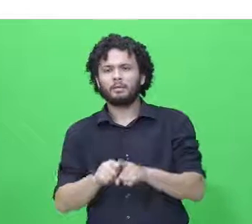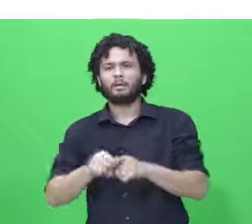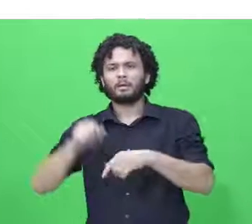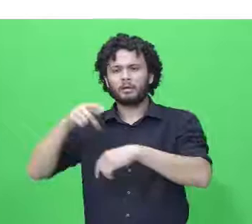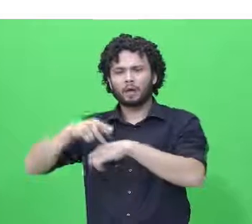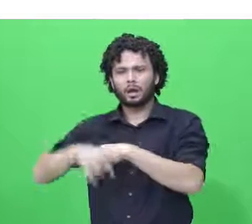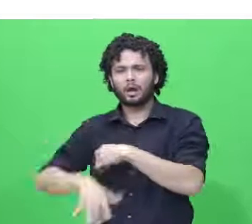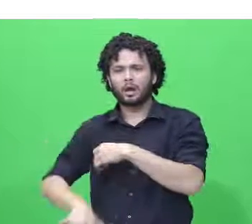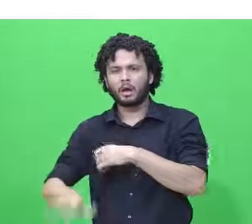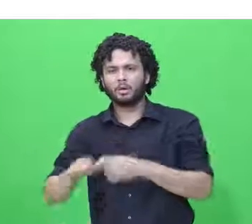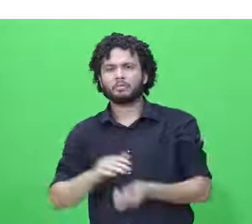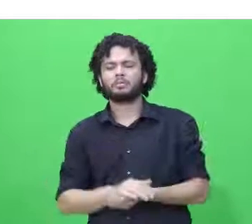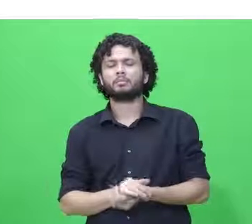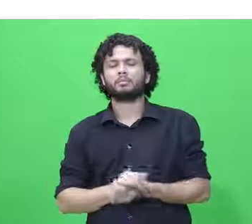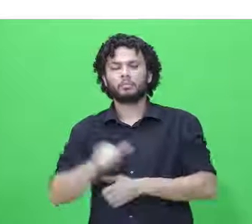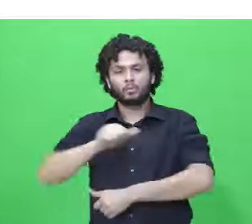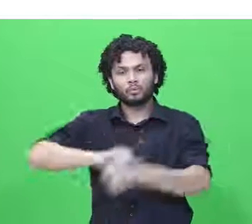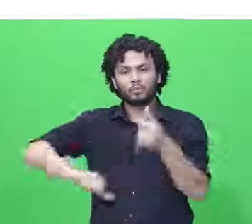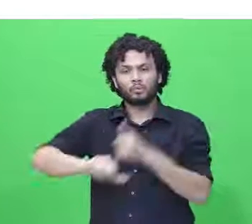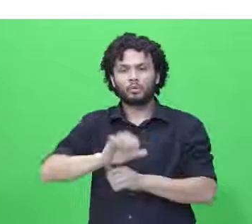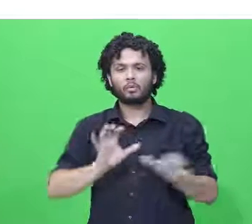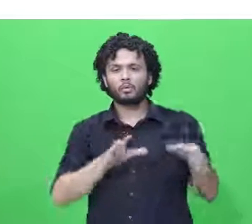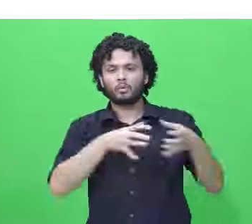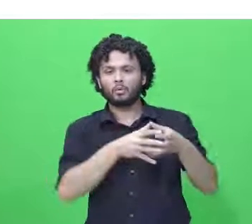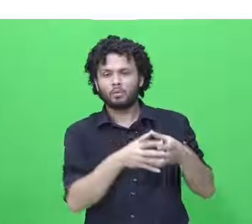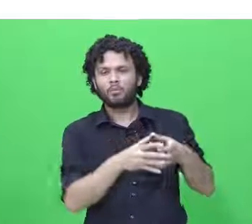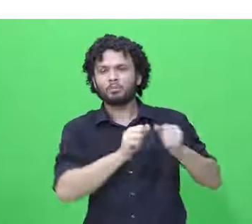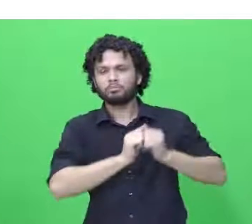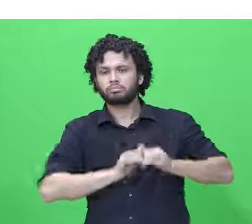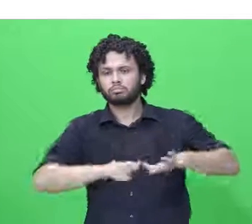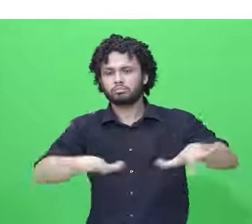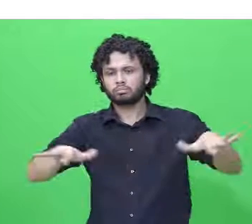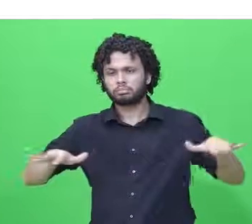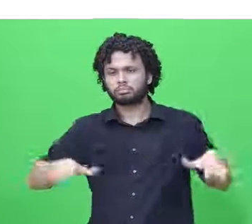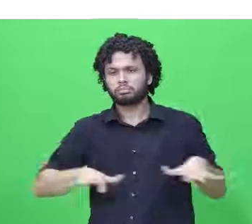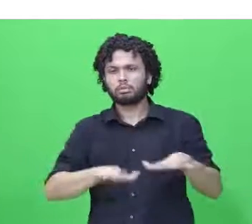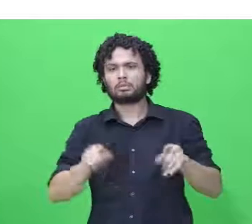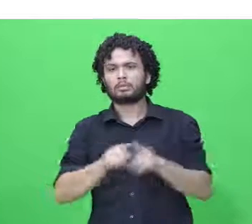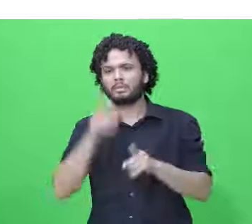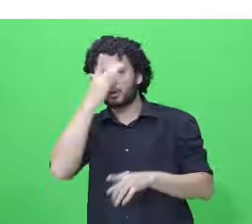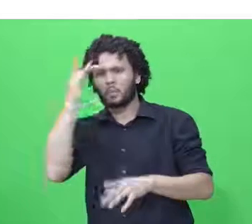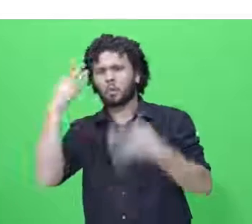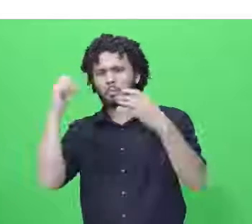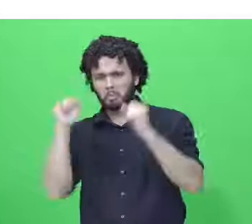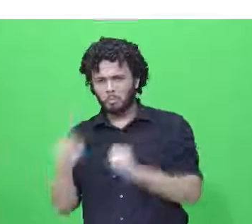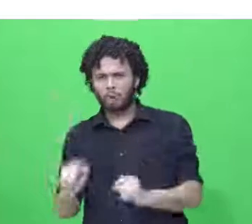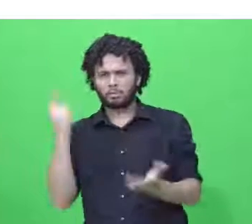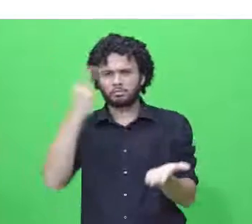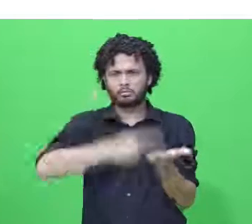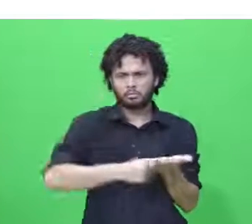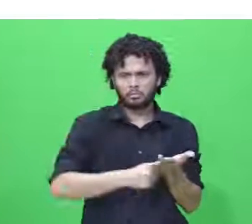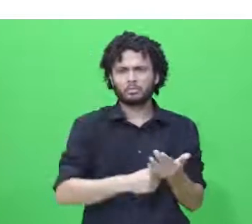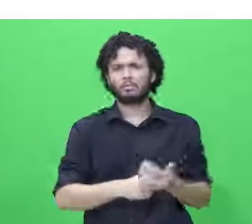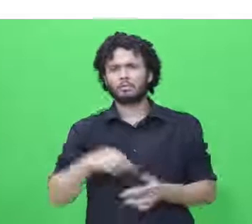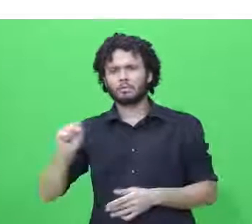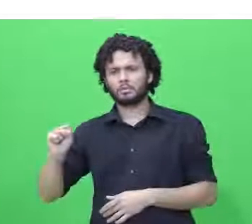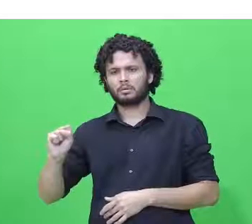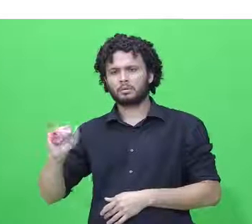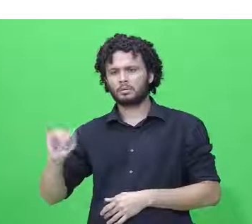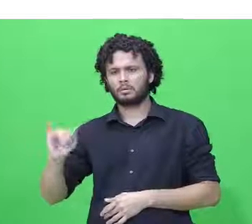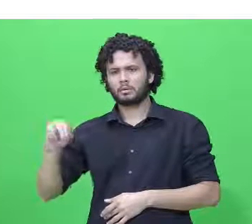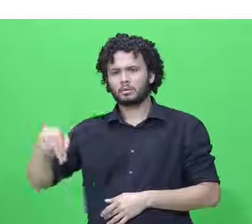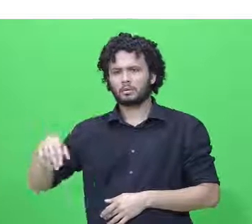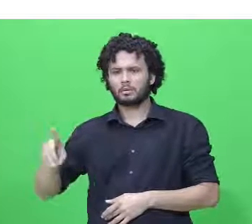d'água. Tornou os sindicatos mais plurais ou autônomos. Só que aí, o detalhe, Vargas, na verdade, ele vai fazer